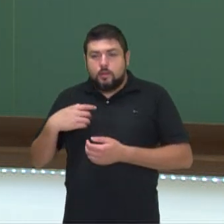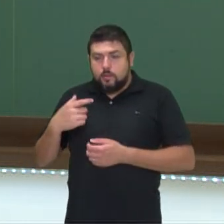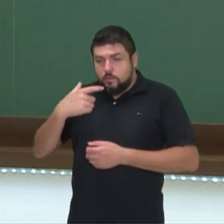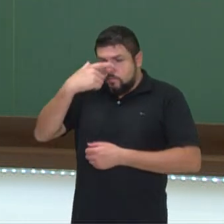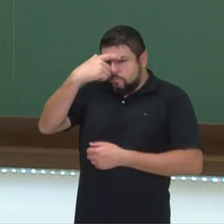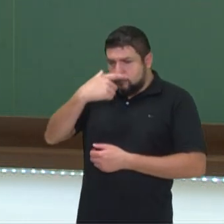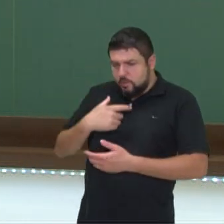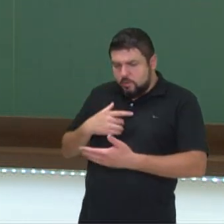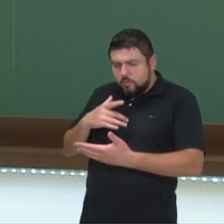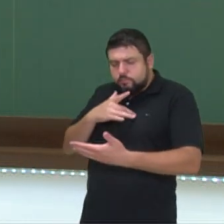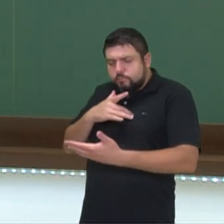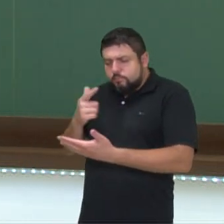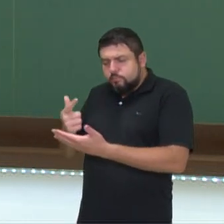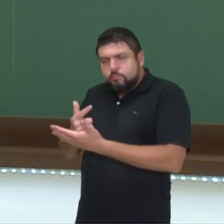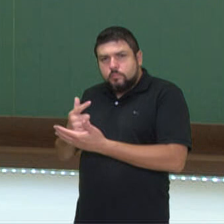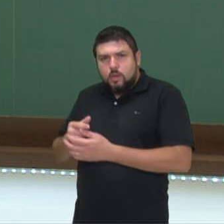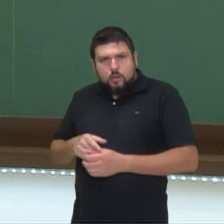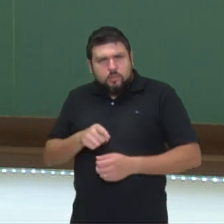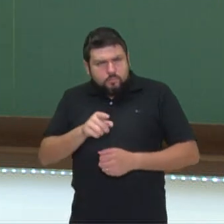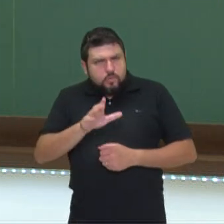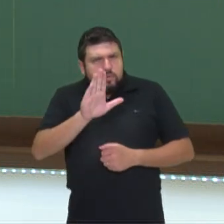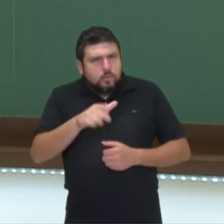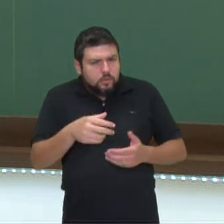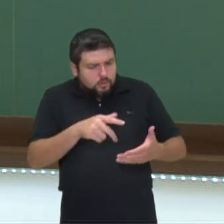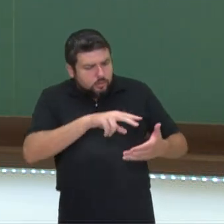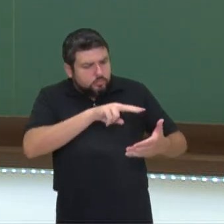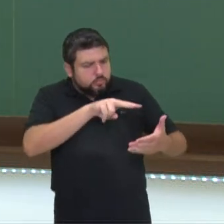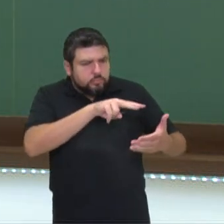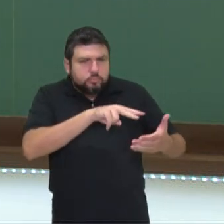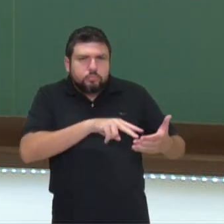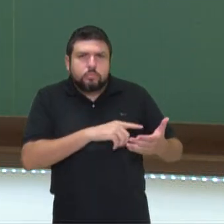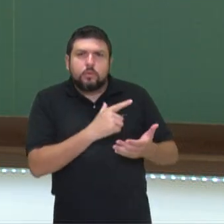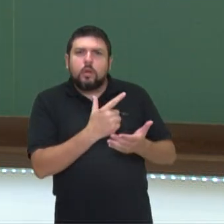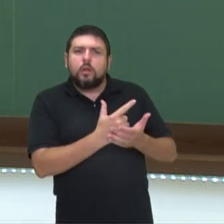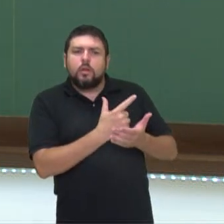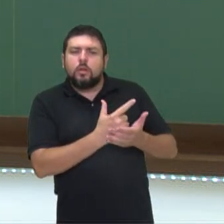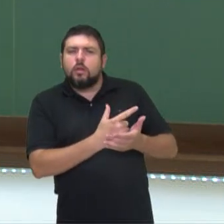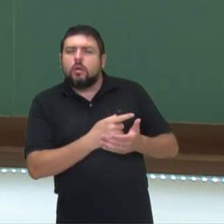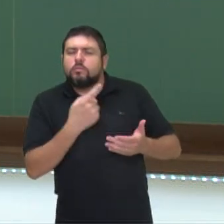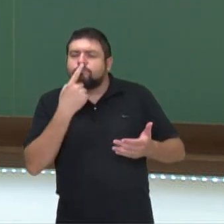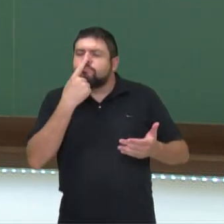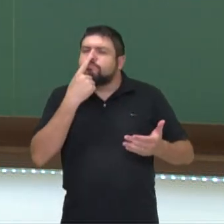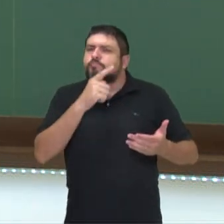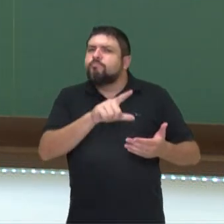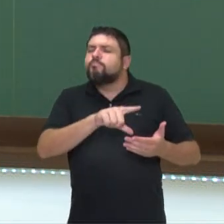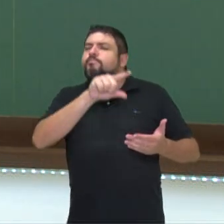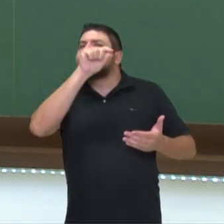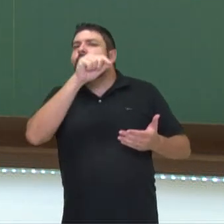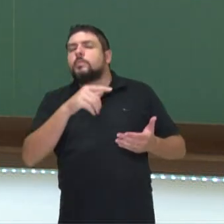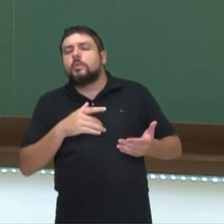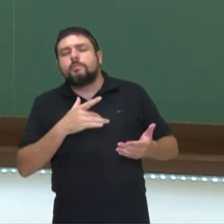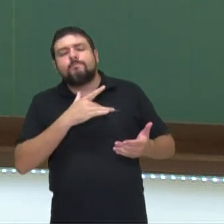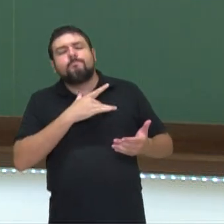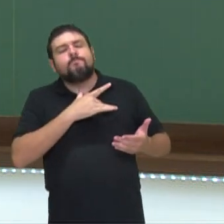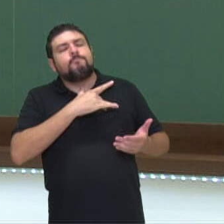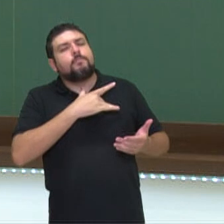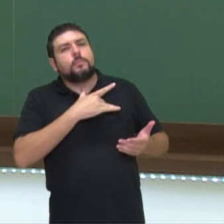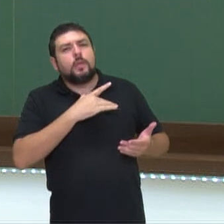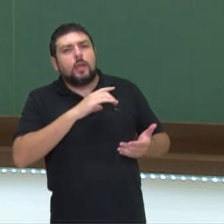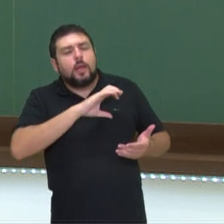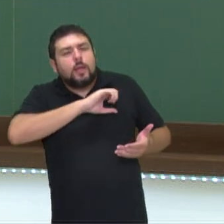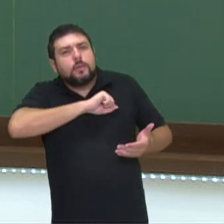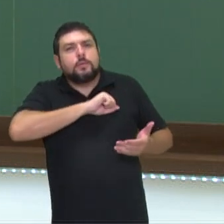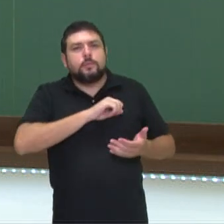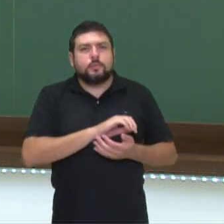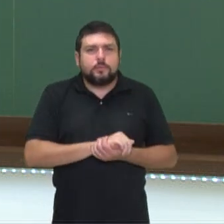você já se apaixonou por um livro? Você tem um livro que é o seu preferido, ou uma série de livros, né, que são os seus